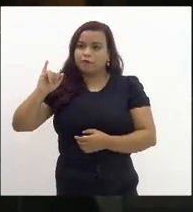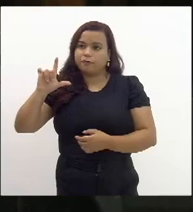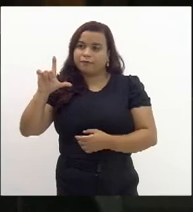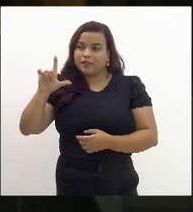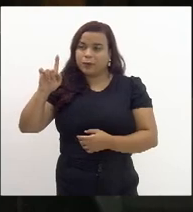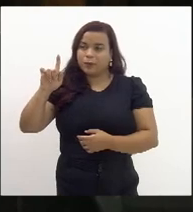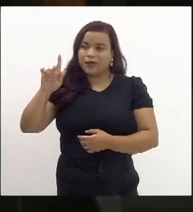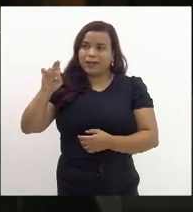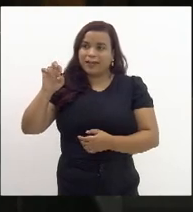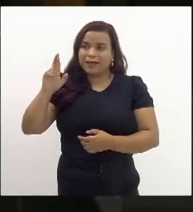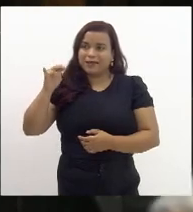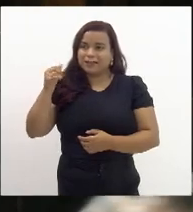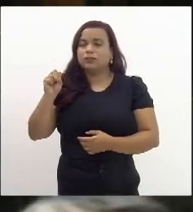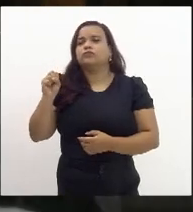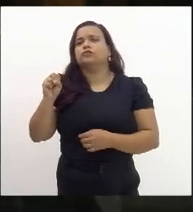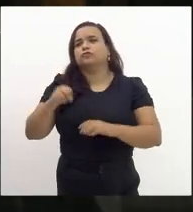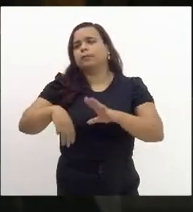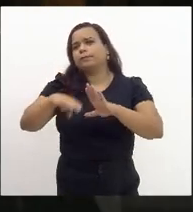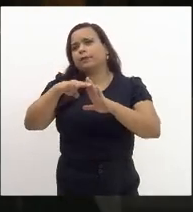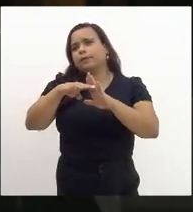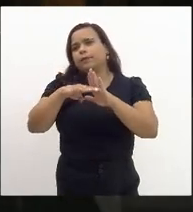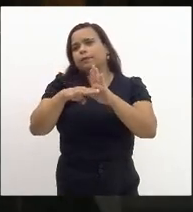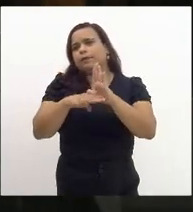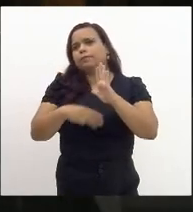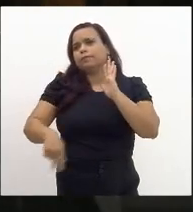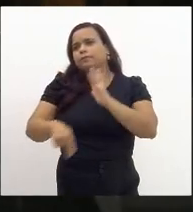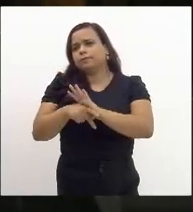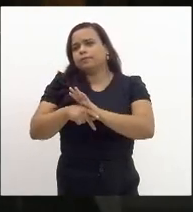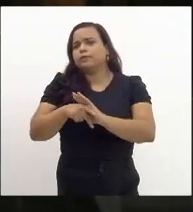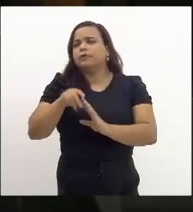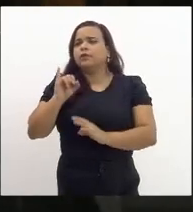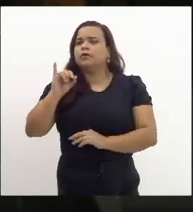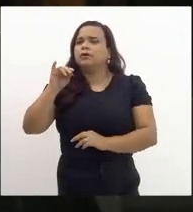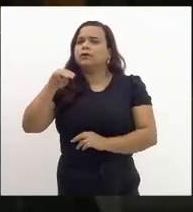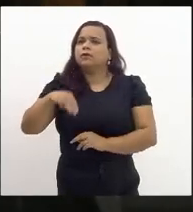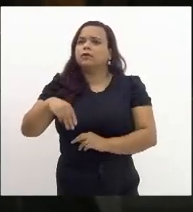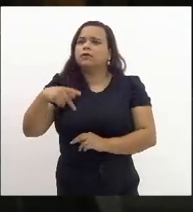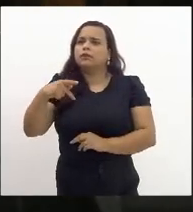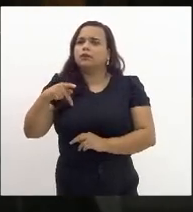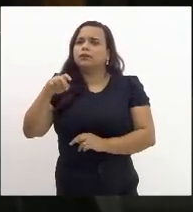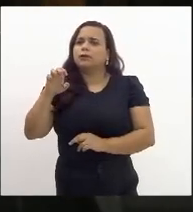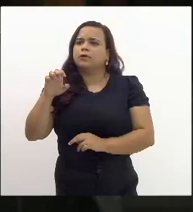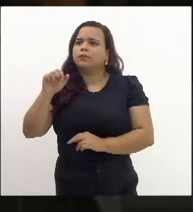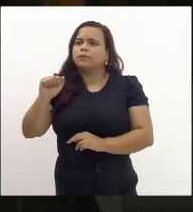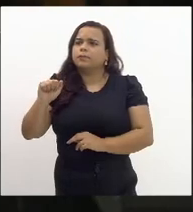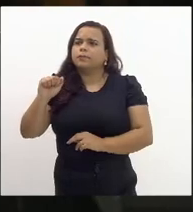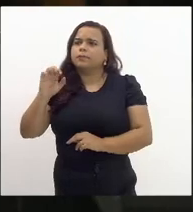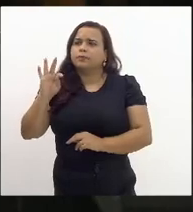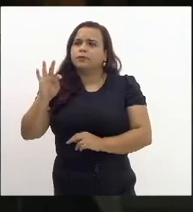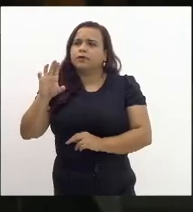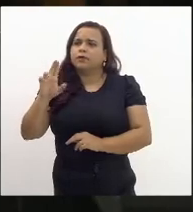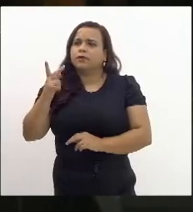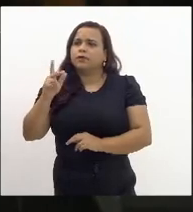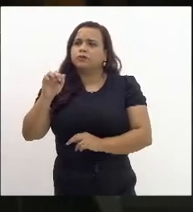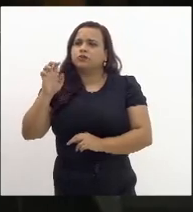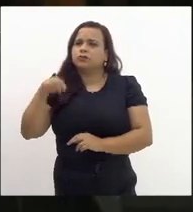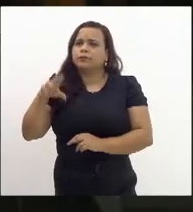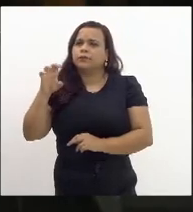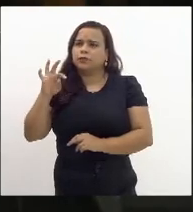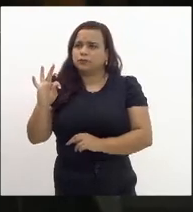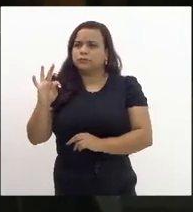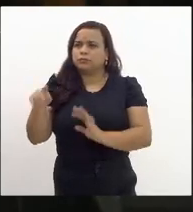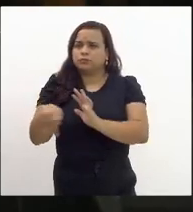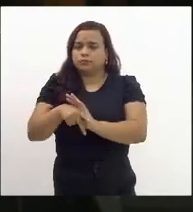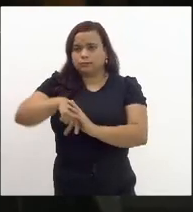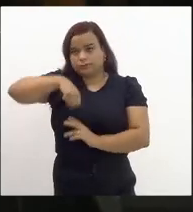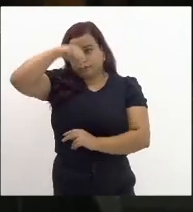impeachment. O que são os anais do impeachment do governador que